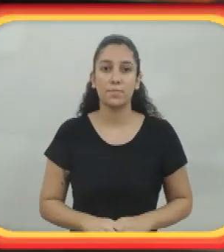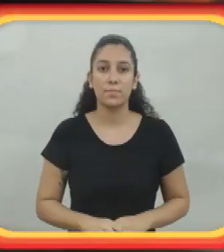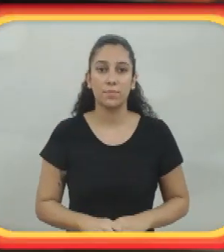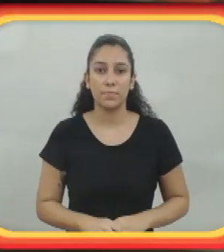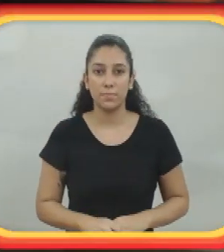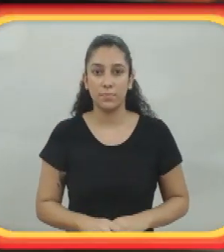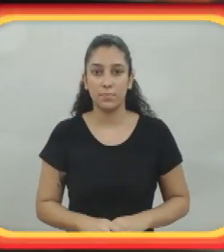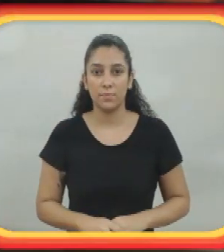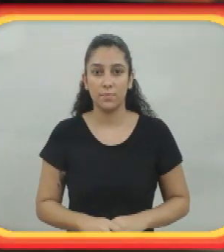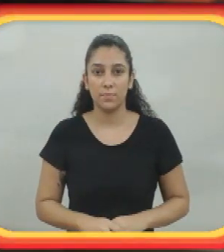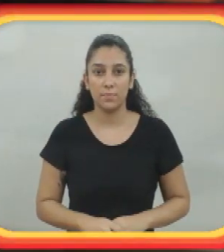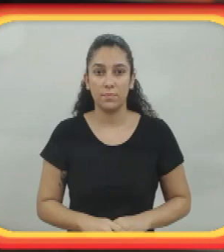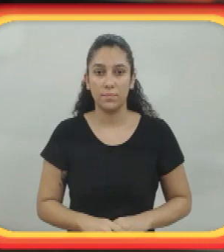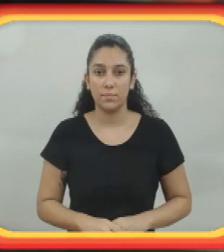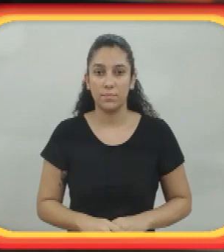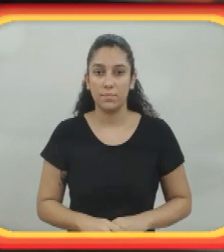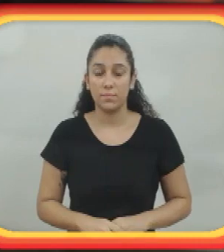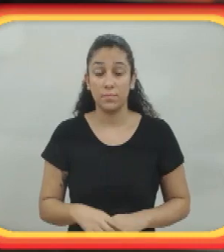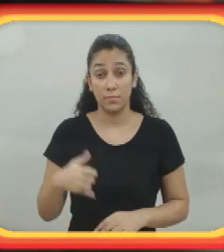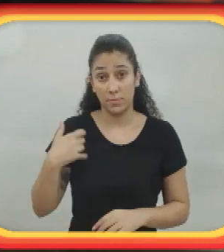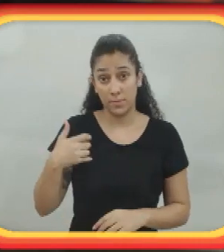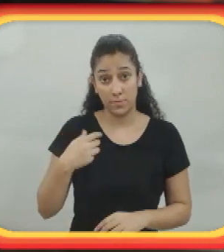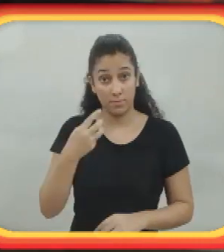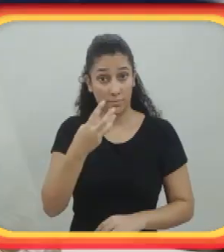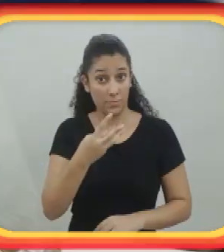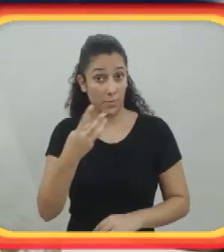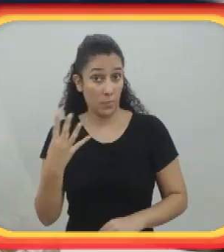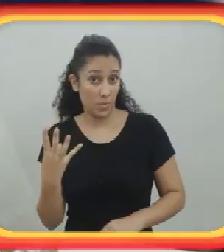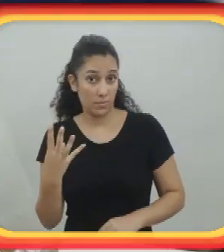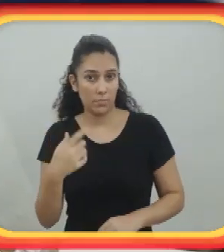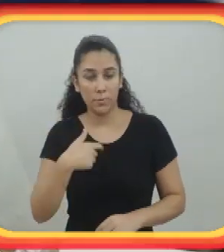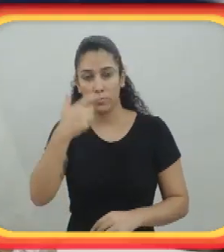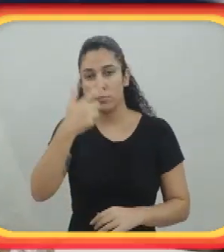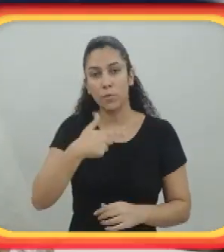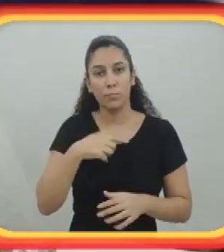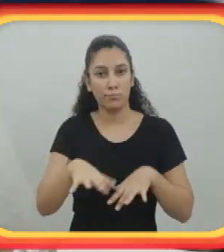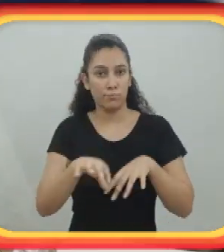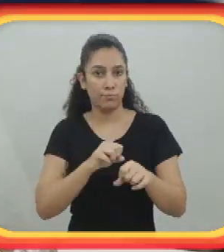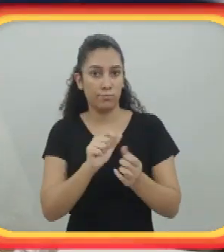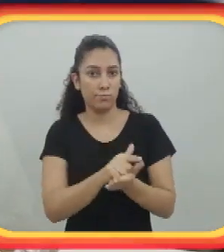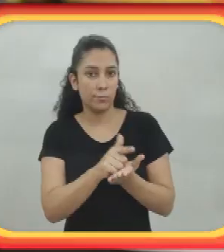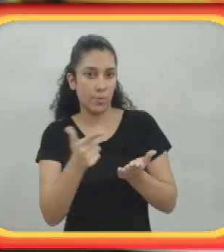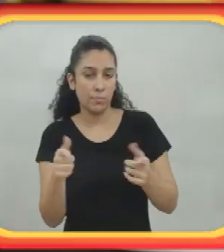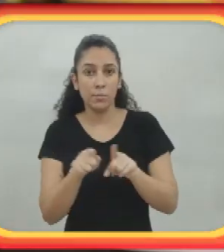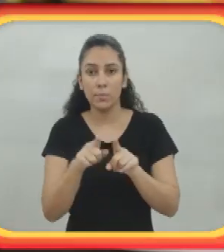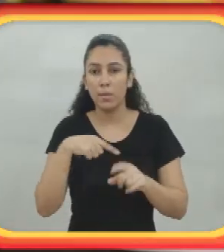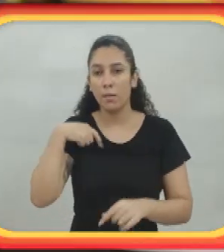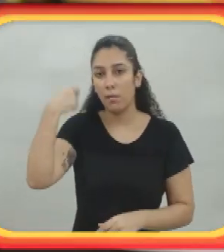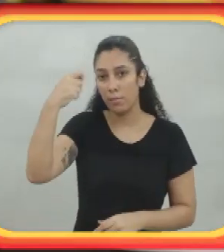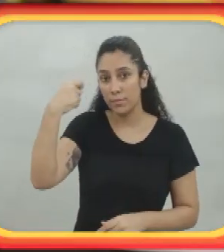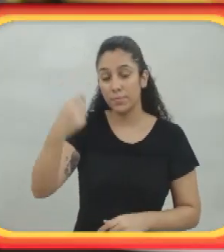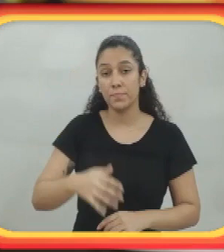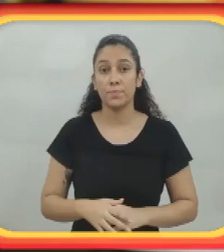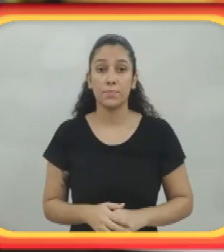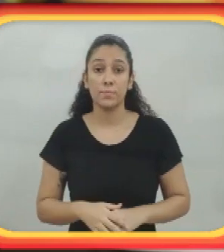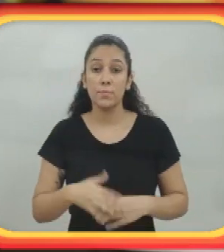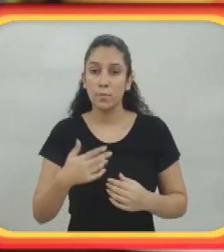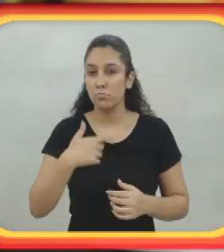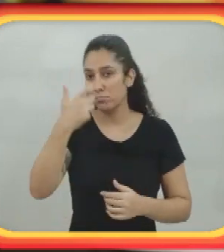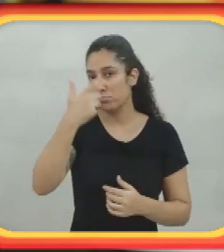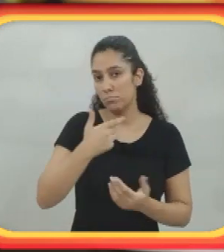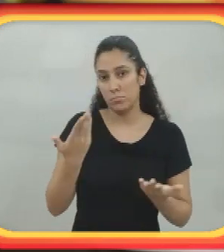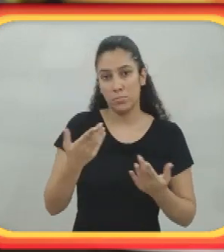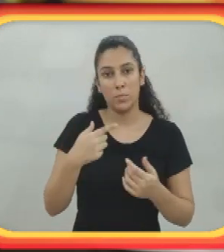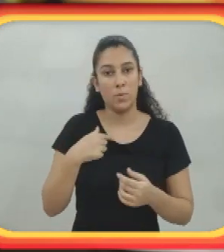querida. É um prazer estar aqui com você hoje. Me conta um pouquinho sobre a sua história. Eu